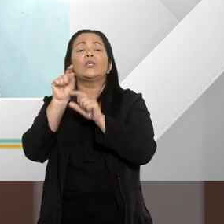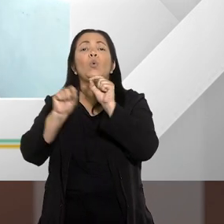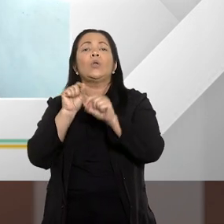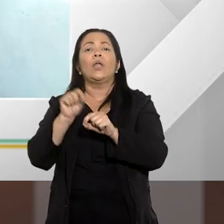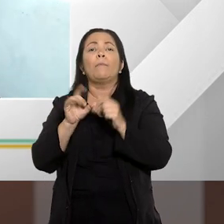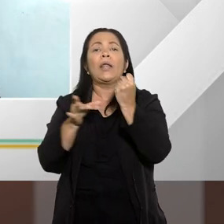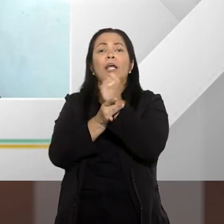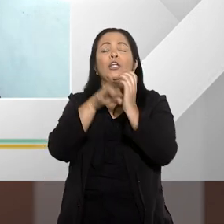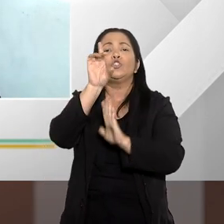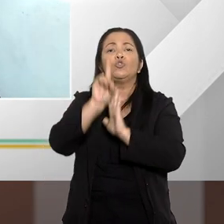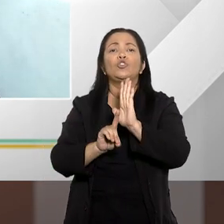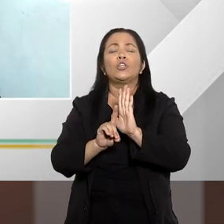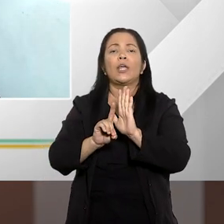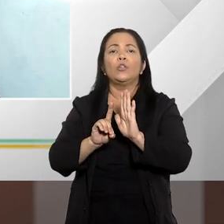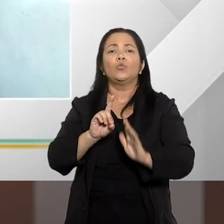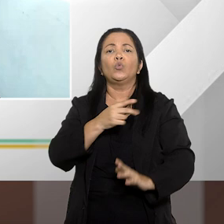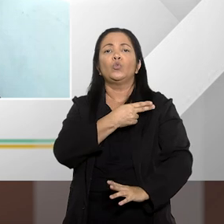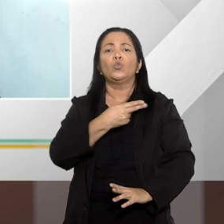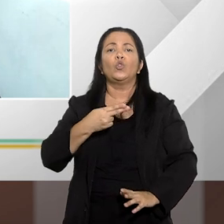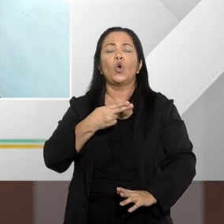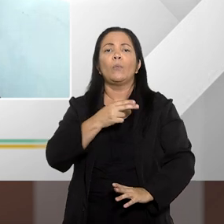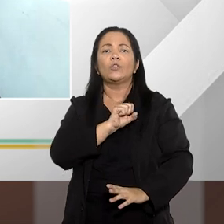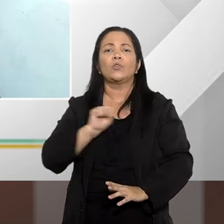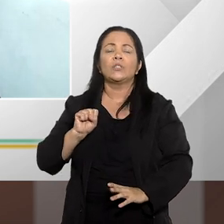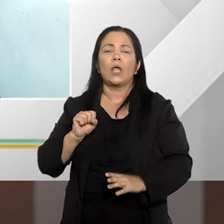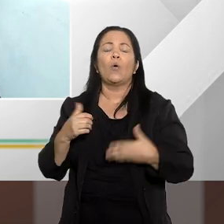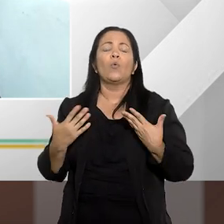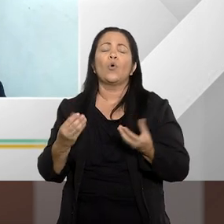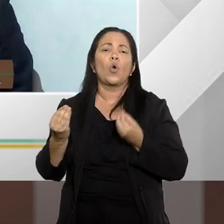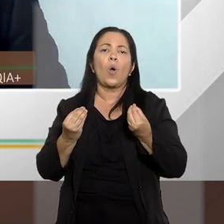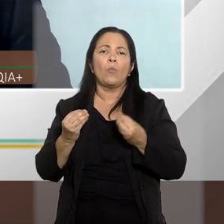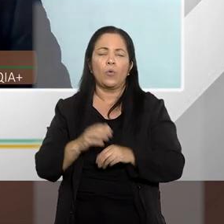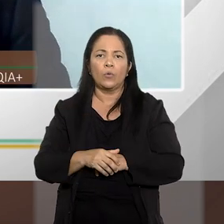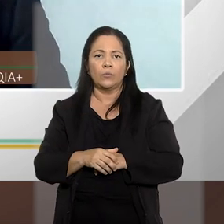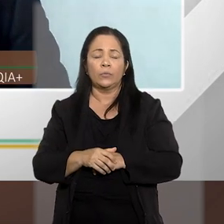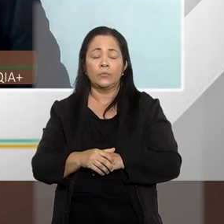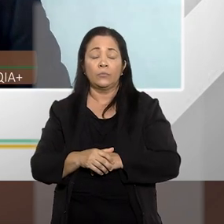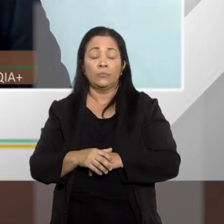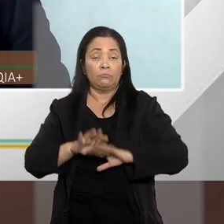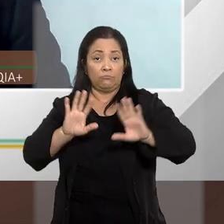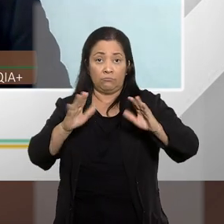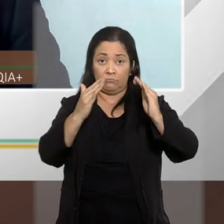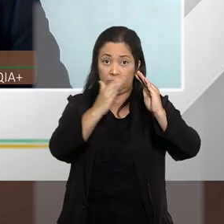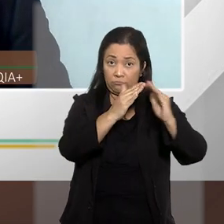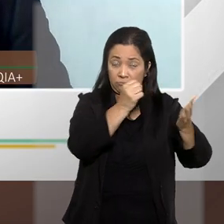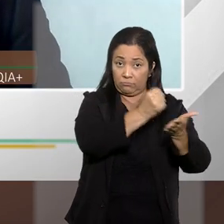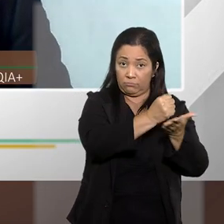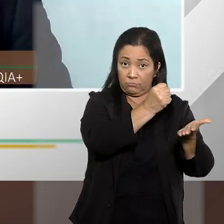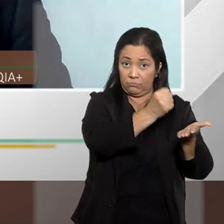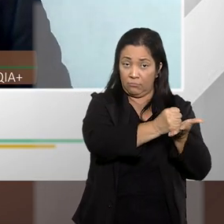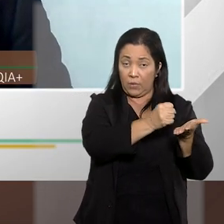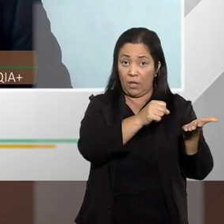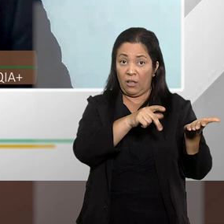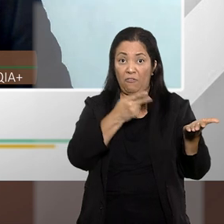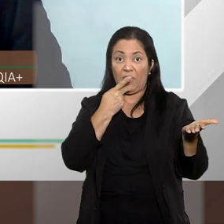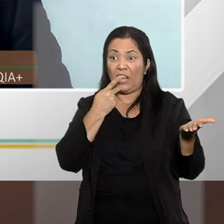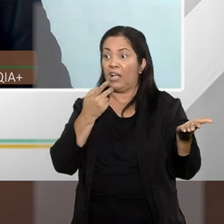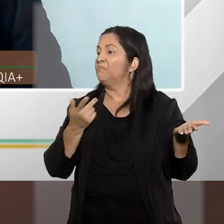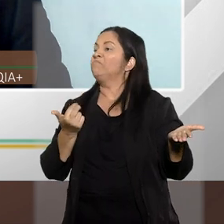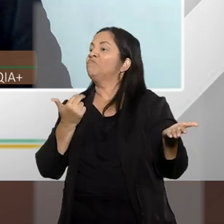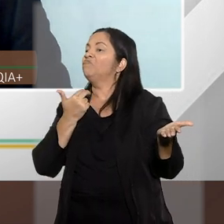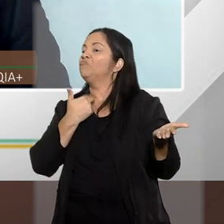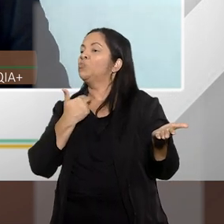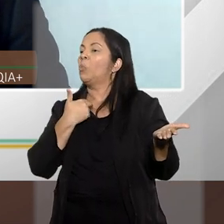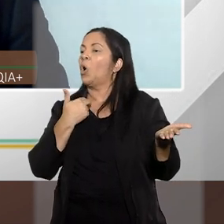muito importante que essa pessoa denuncie esse tipo de recusa, mas não apenas a recusa, como,